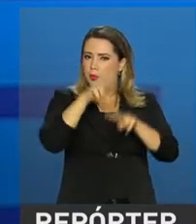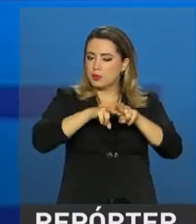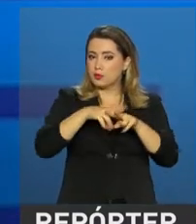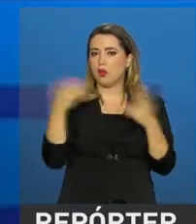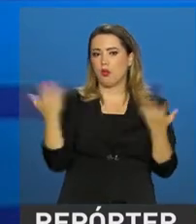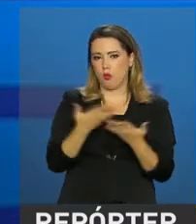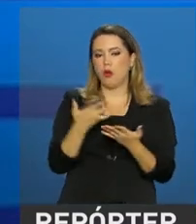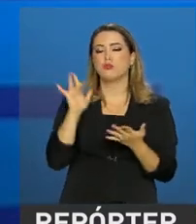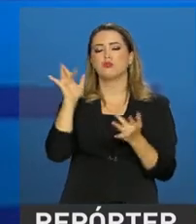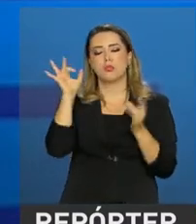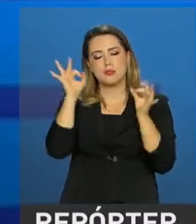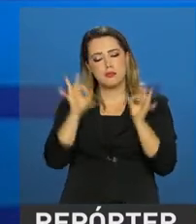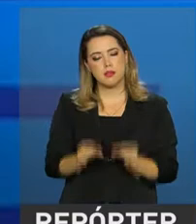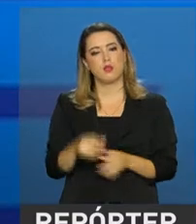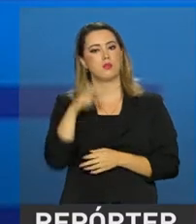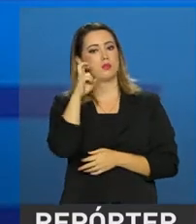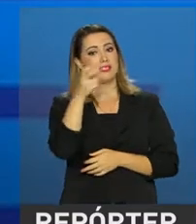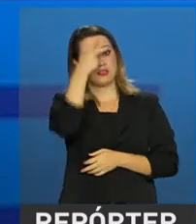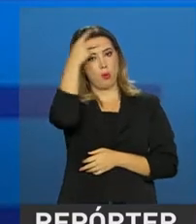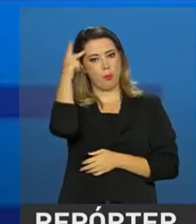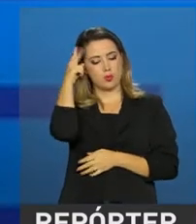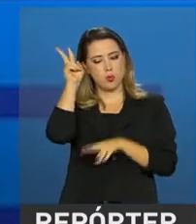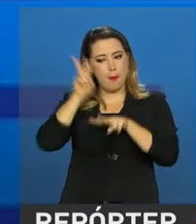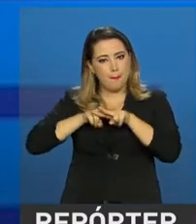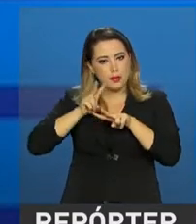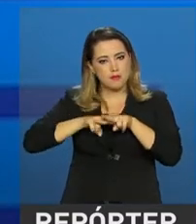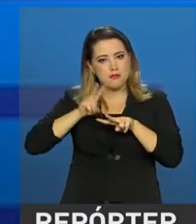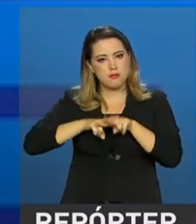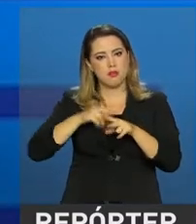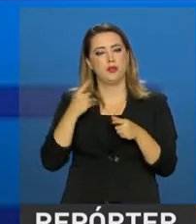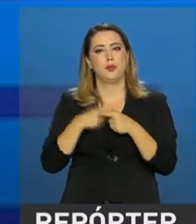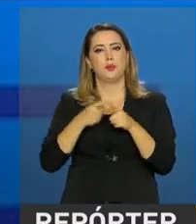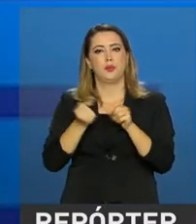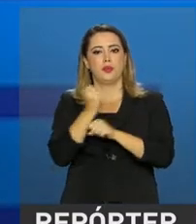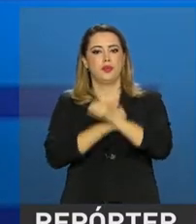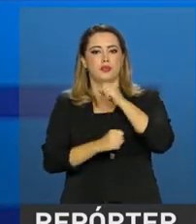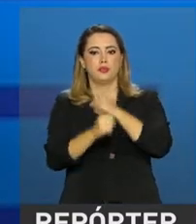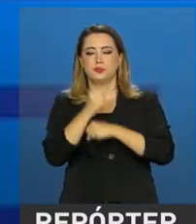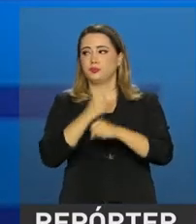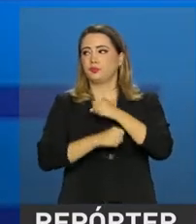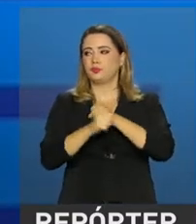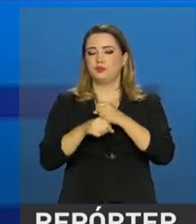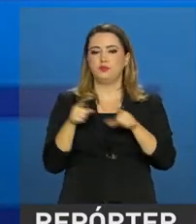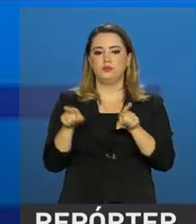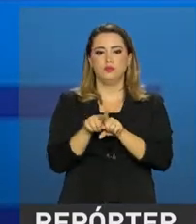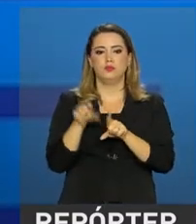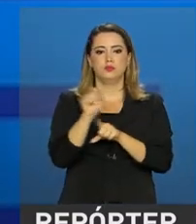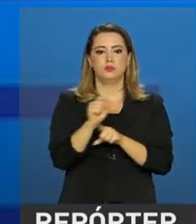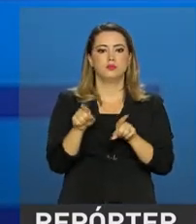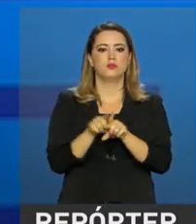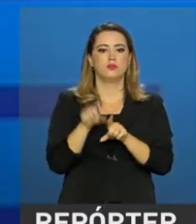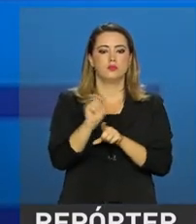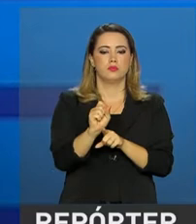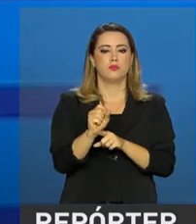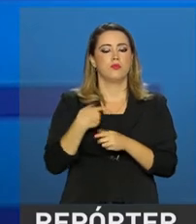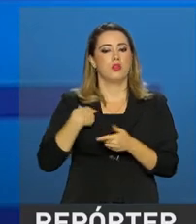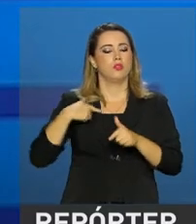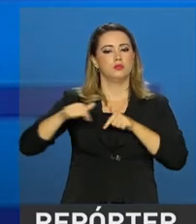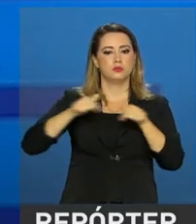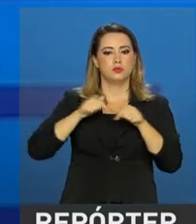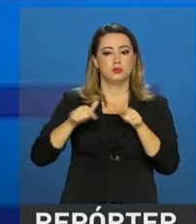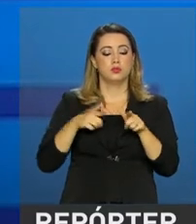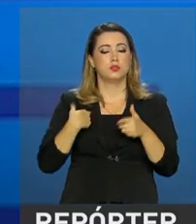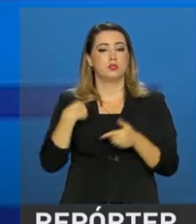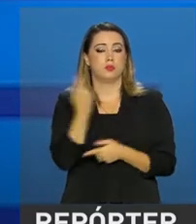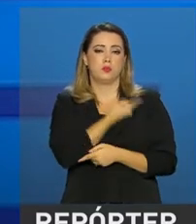gente tem confirmado 5 prisões em razão de fraudes em anos anteriores. A Adinâmia é um trabalho desenvolvido pela nossa Polícia